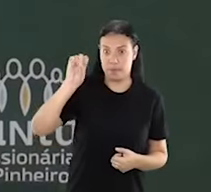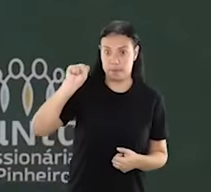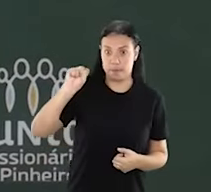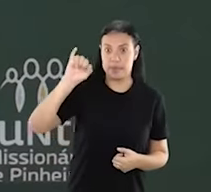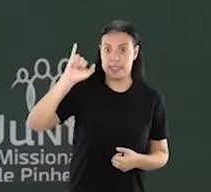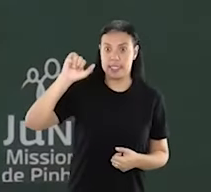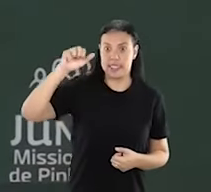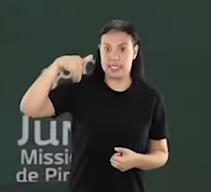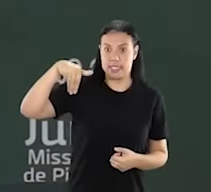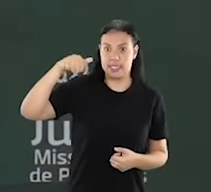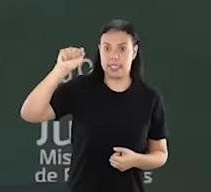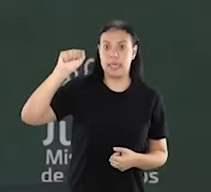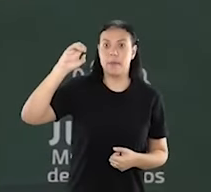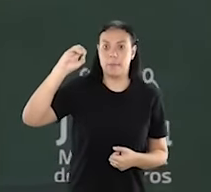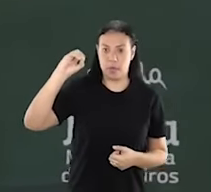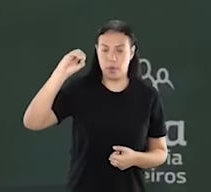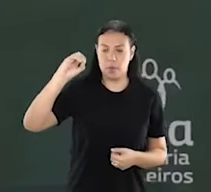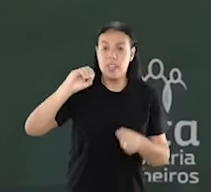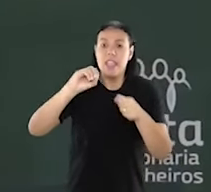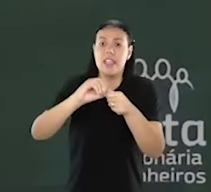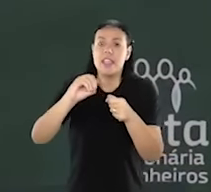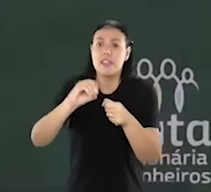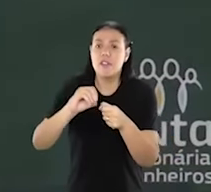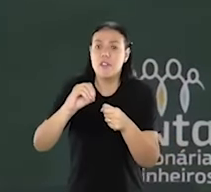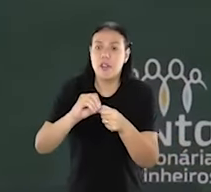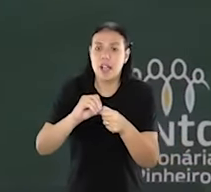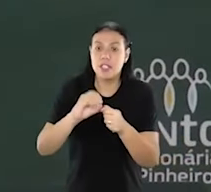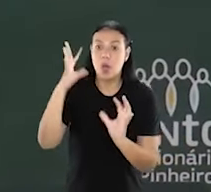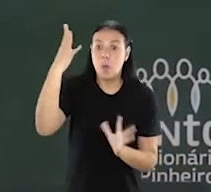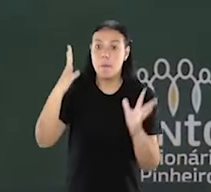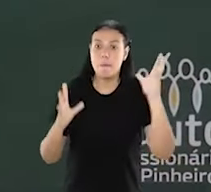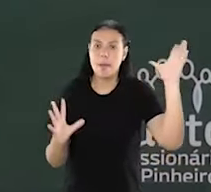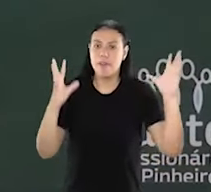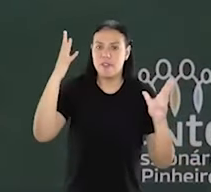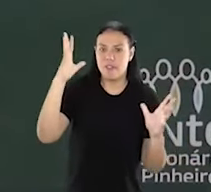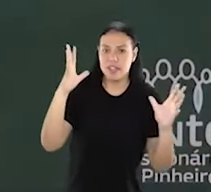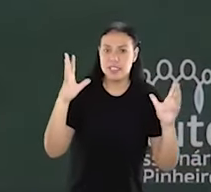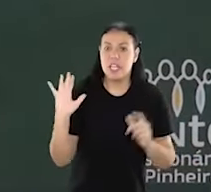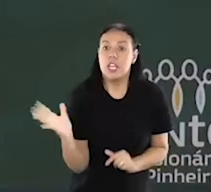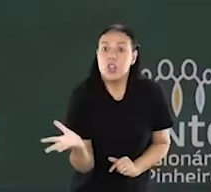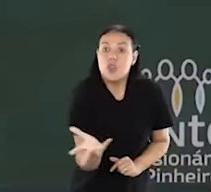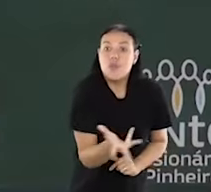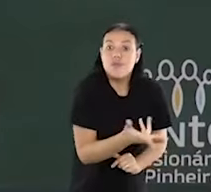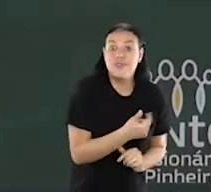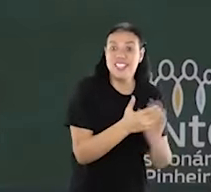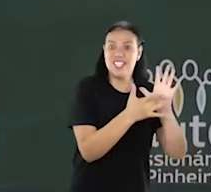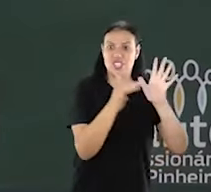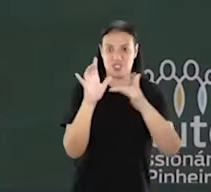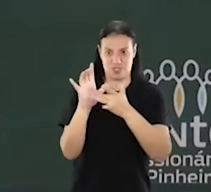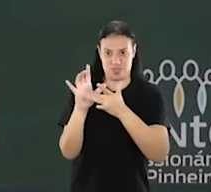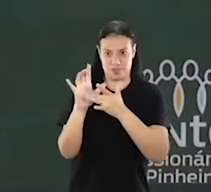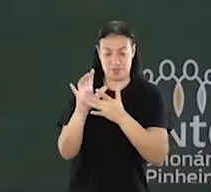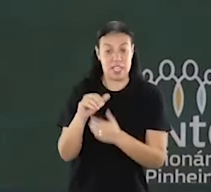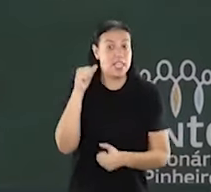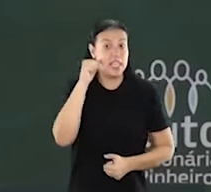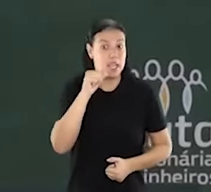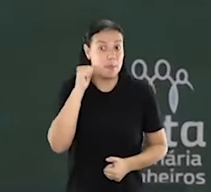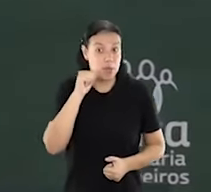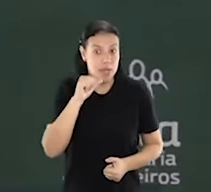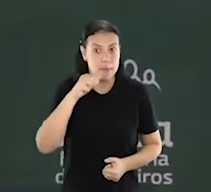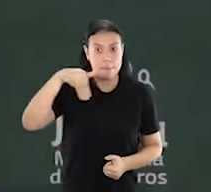uma ceia, uma festa, um jantar para Jesus. E nesse jantar, Marta está servindo,